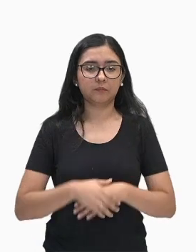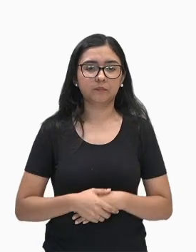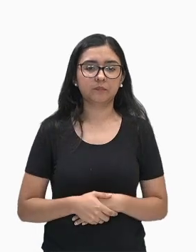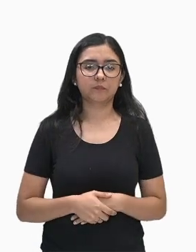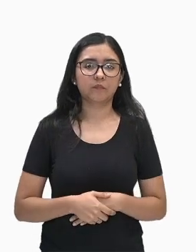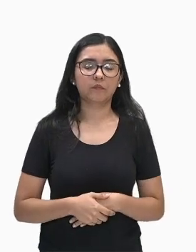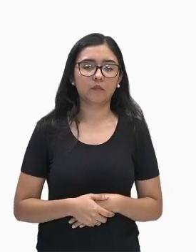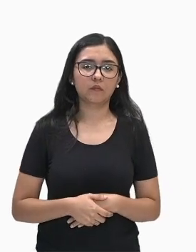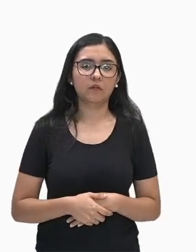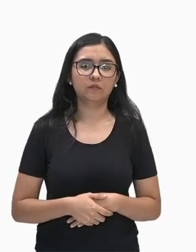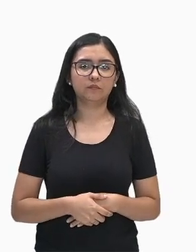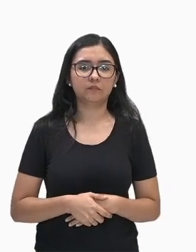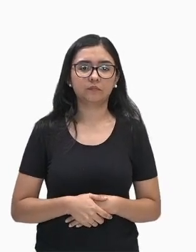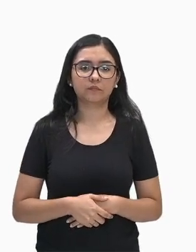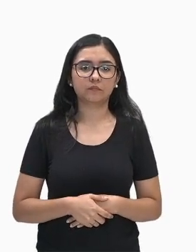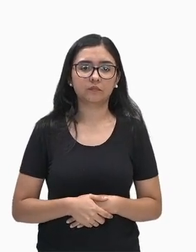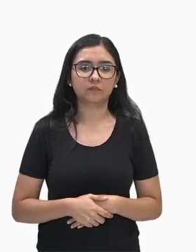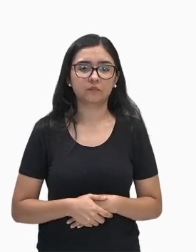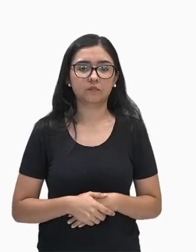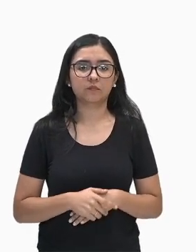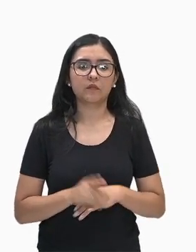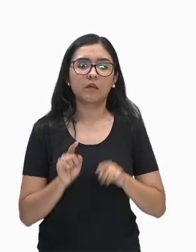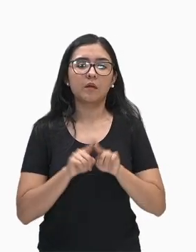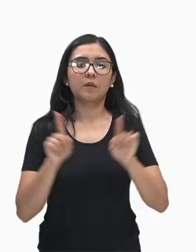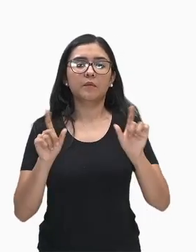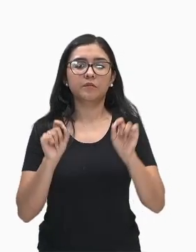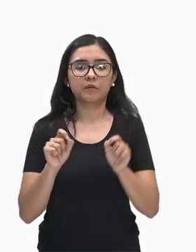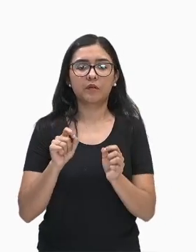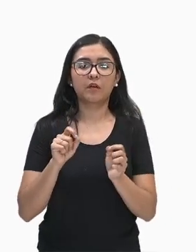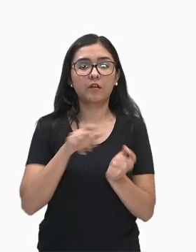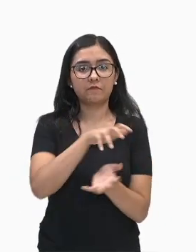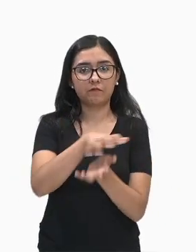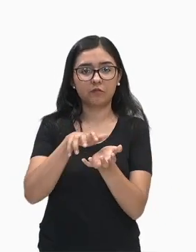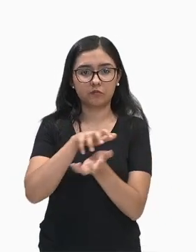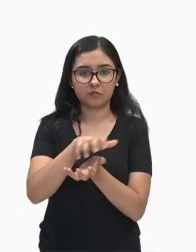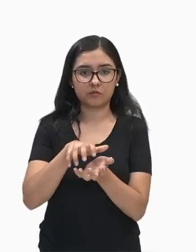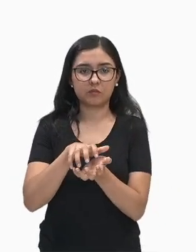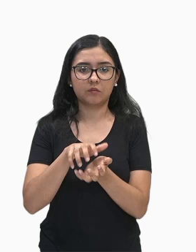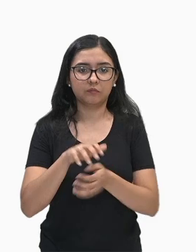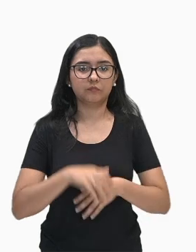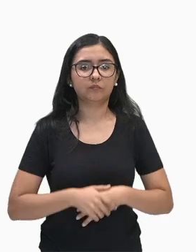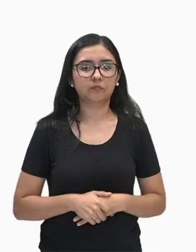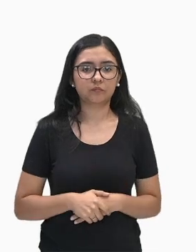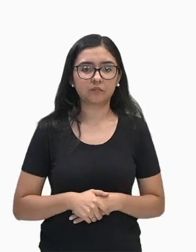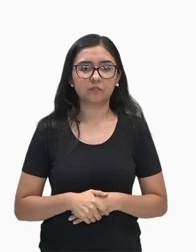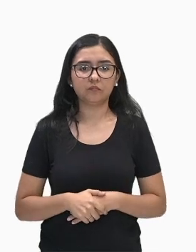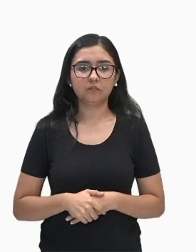entanto, fatores como a Revolução